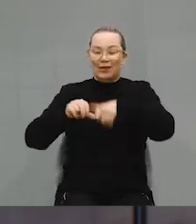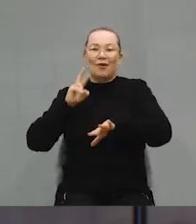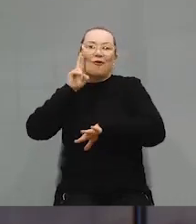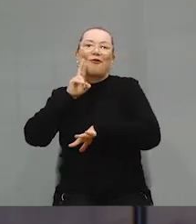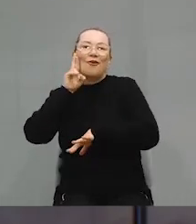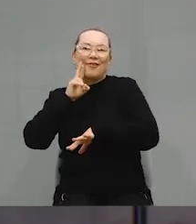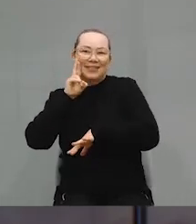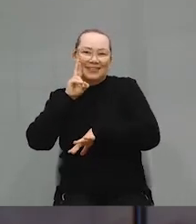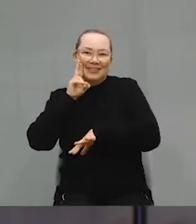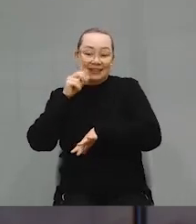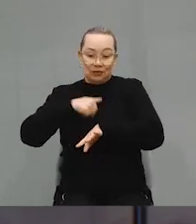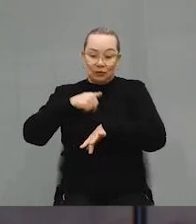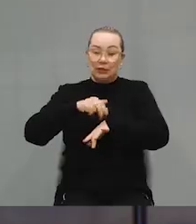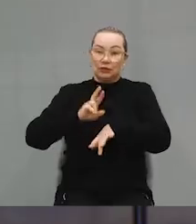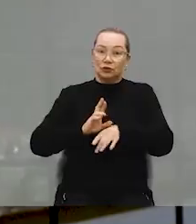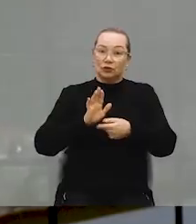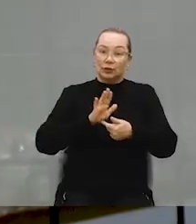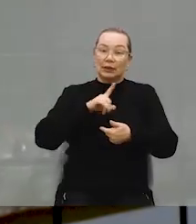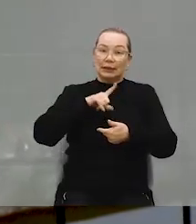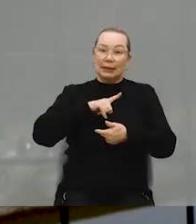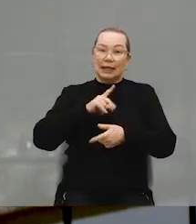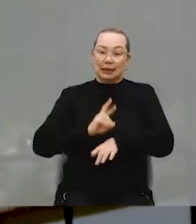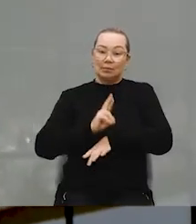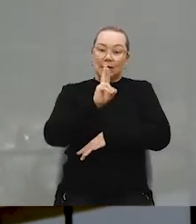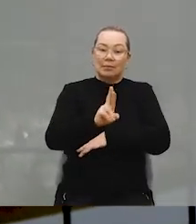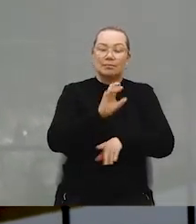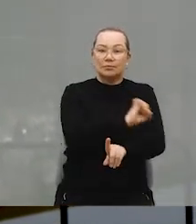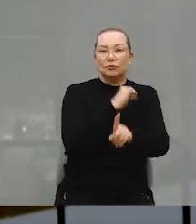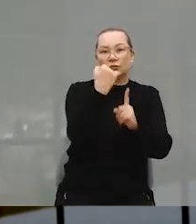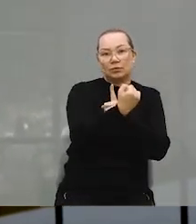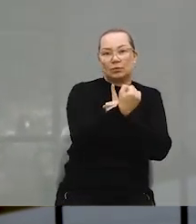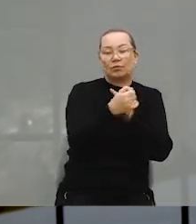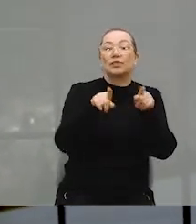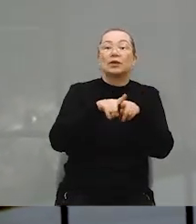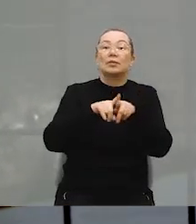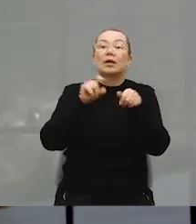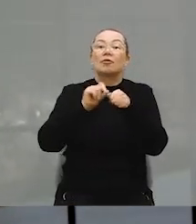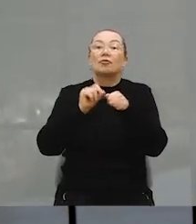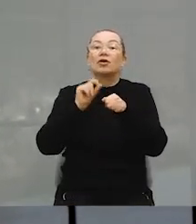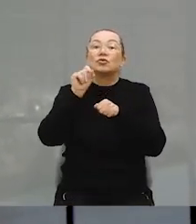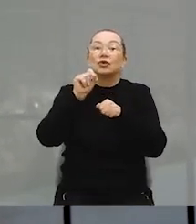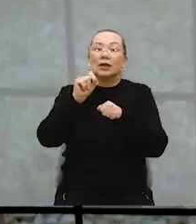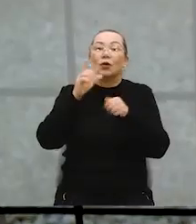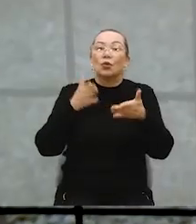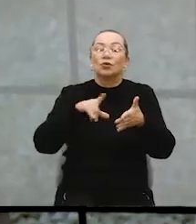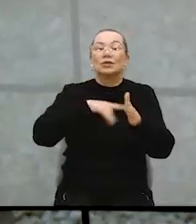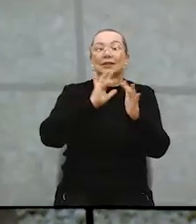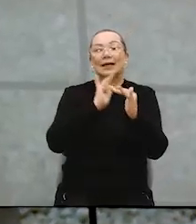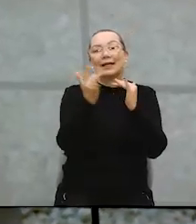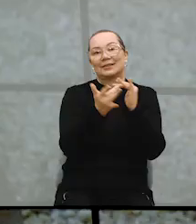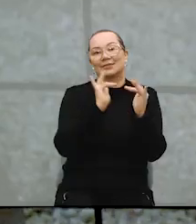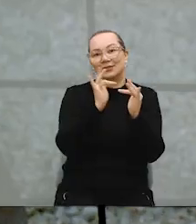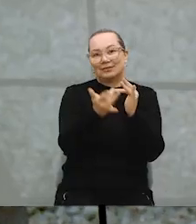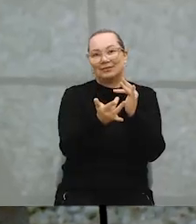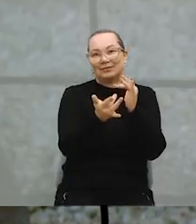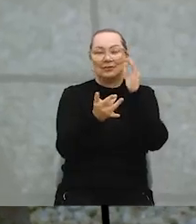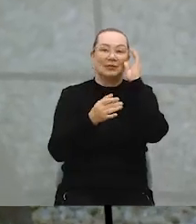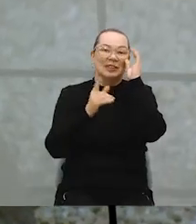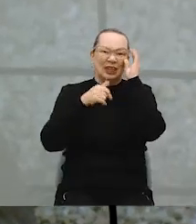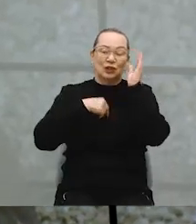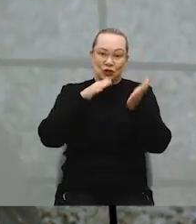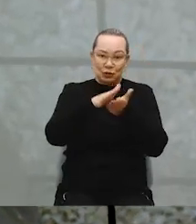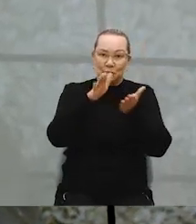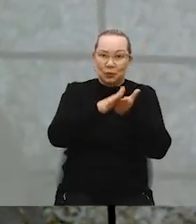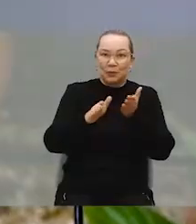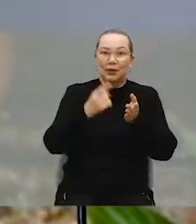existe um engajamento social e existe uma outra coisa que nos alimenta também, que são as redes sociais. Né? A gente